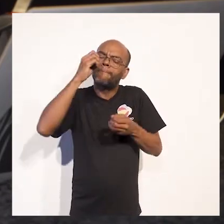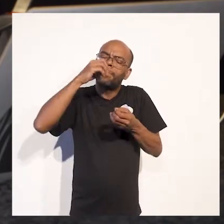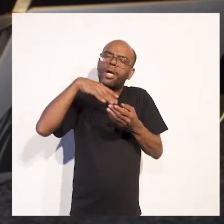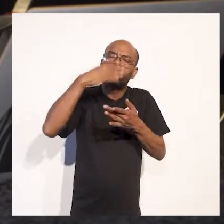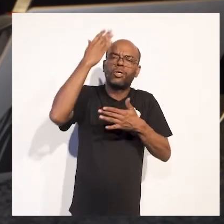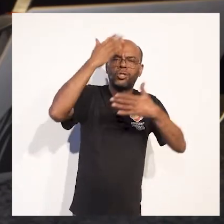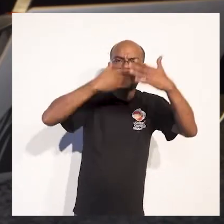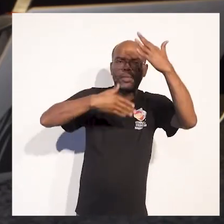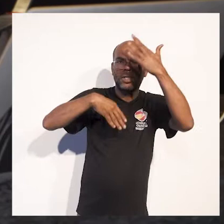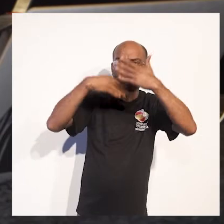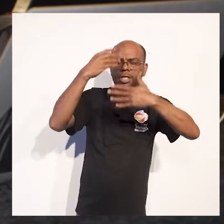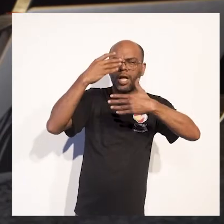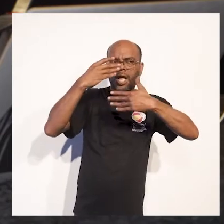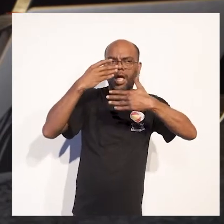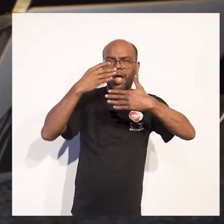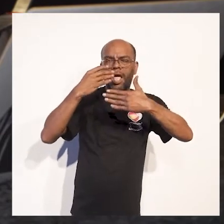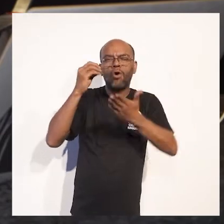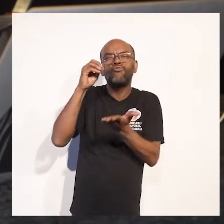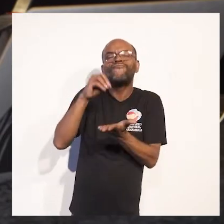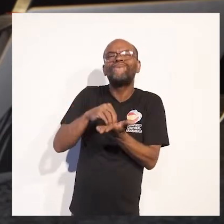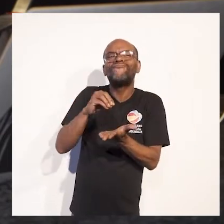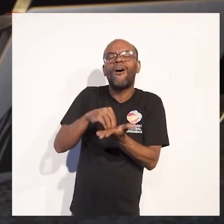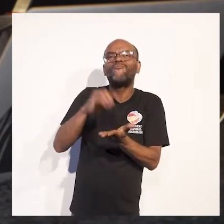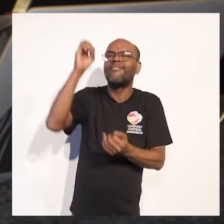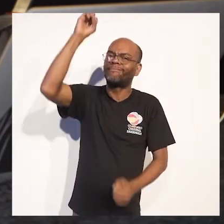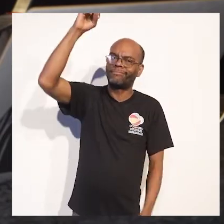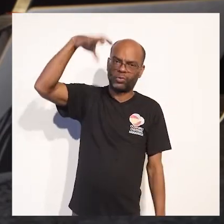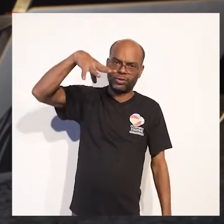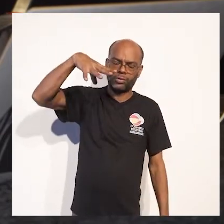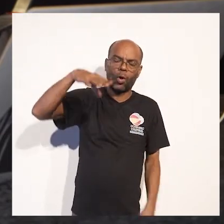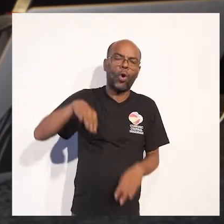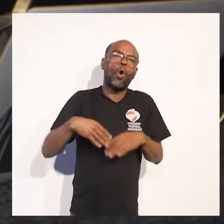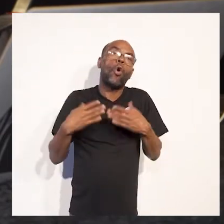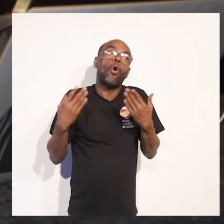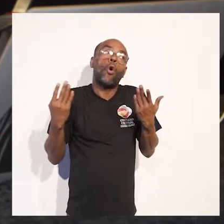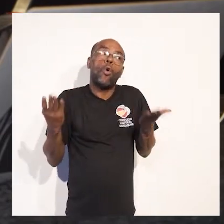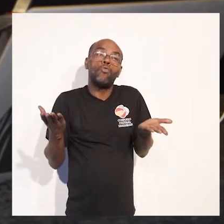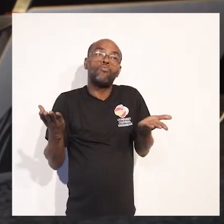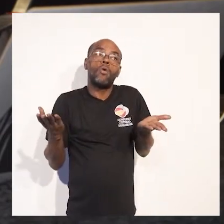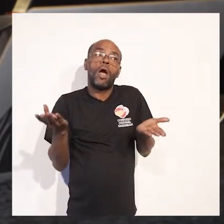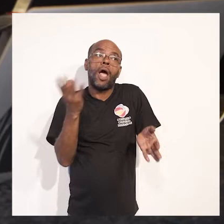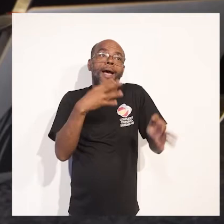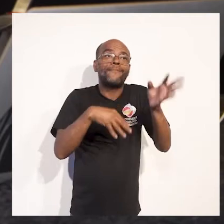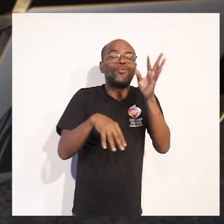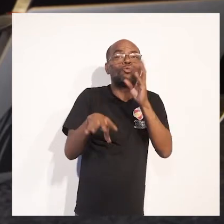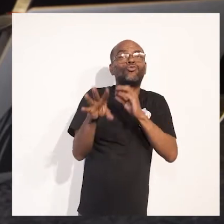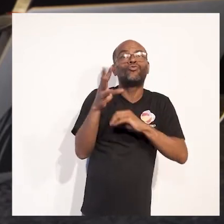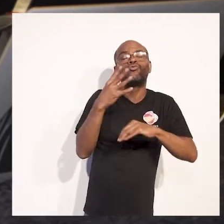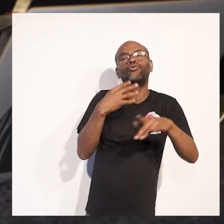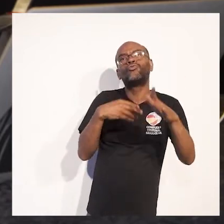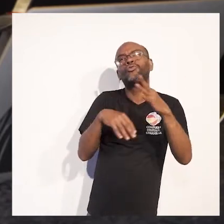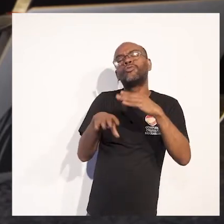é a ausência de luz, ou a mistura de todas as cores